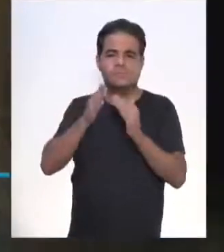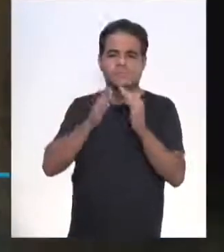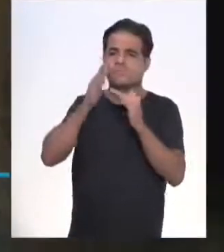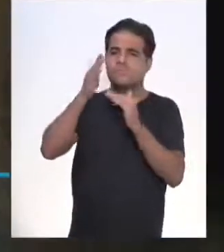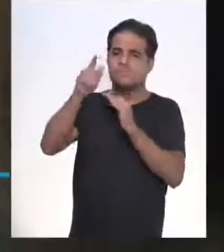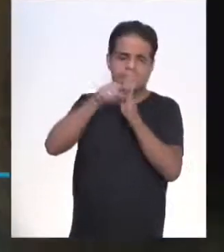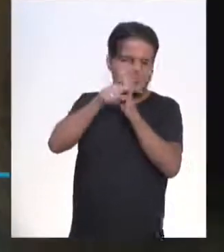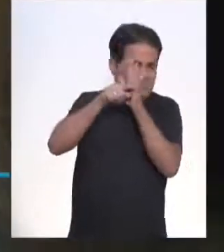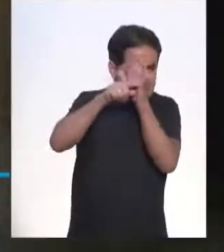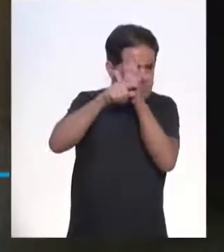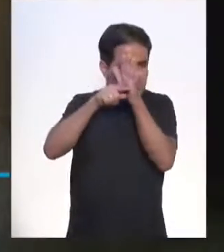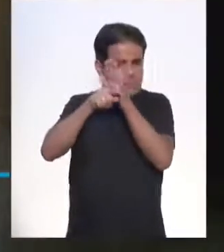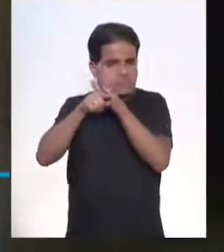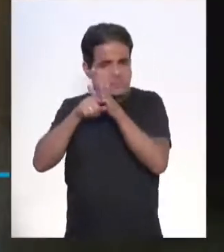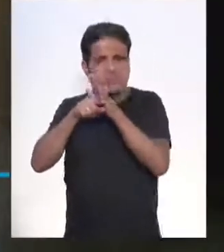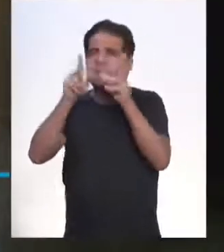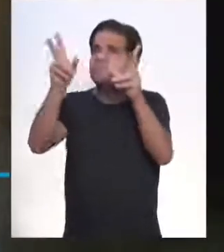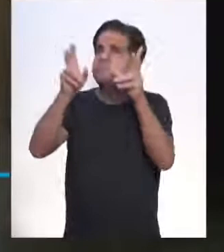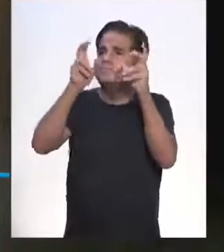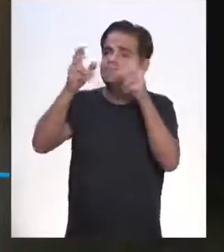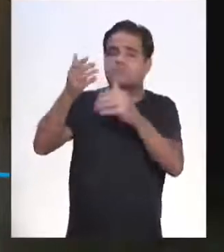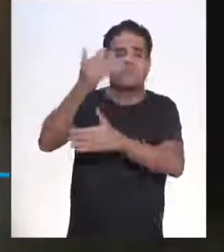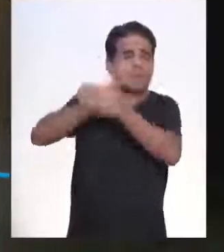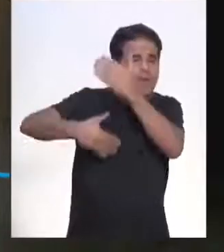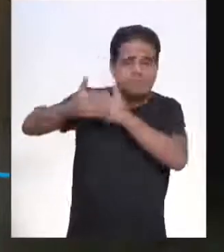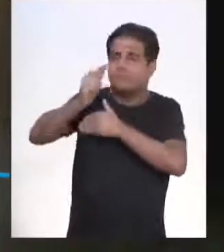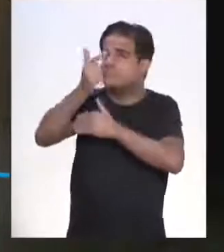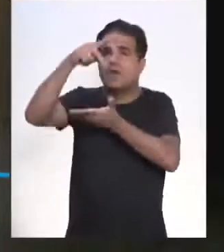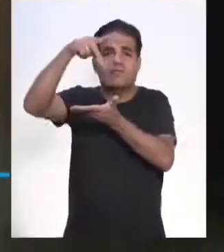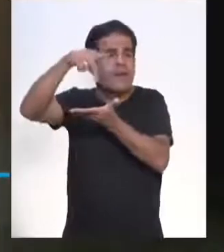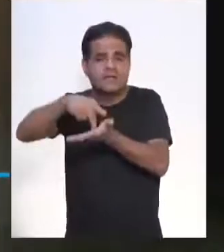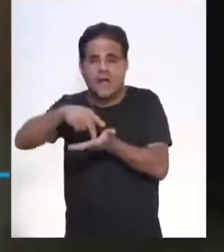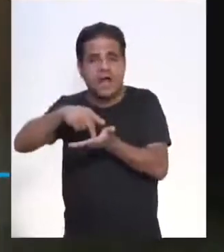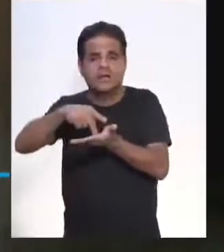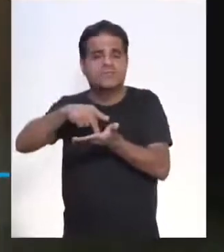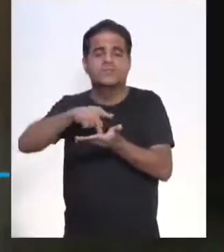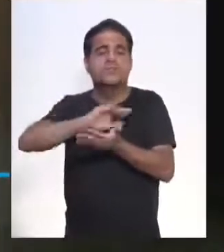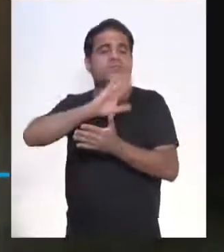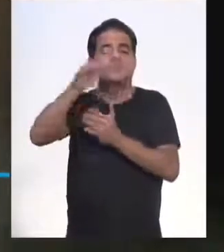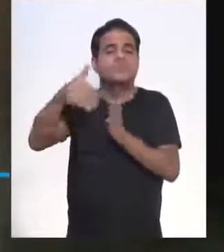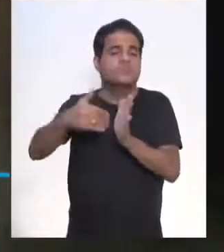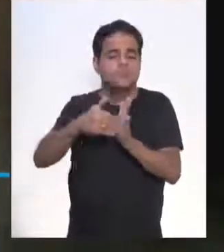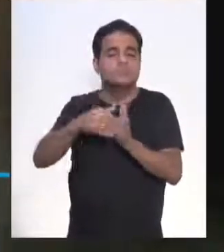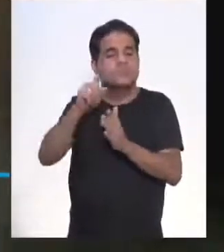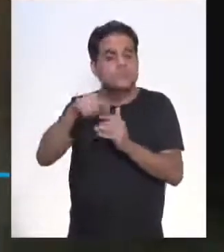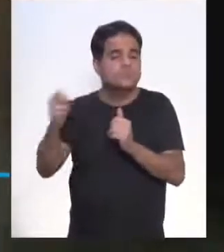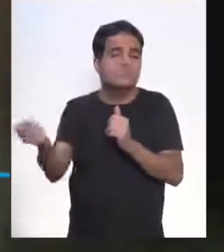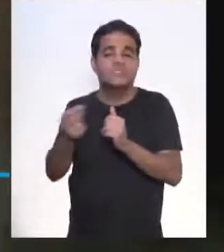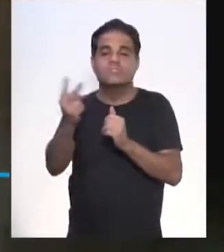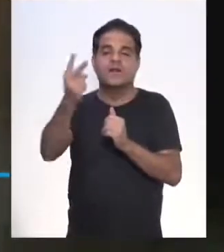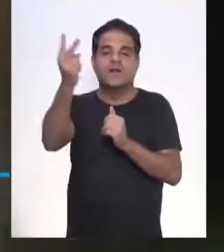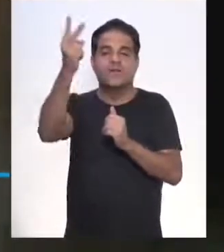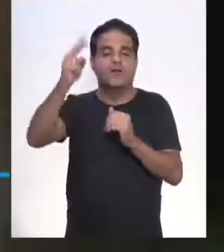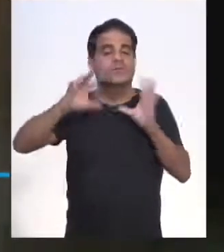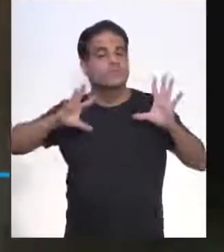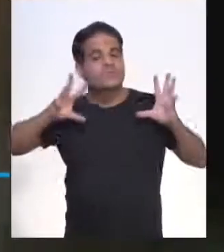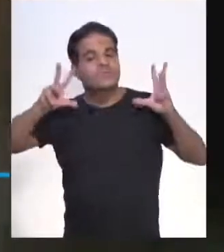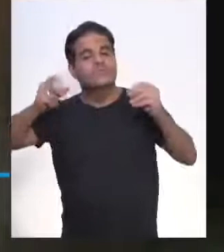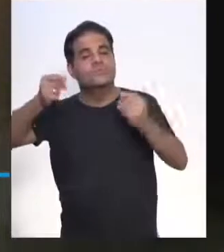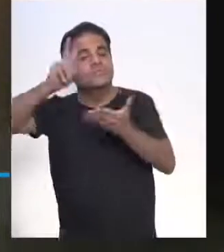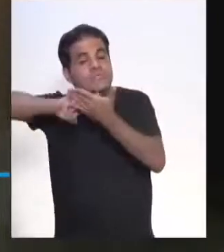Nietzsche, não tem verdade, né? Quer dizer, é tudo uma questão de valores, é tudo uma questão